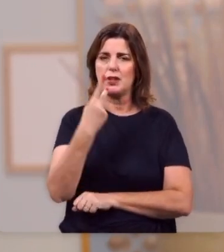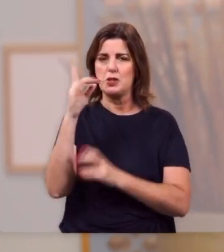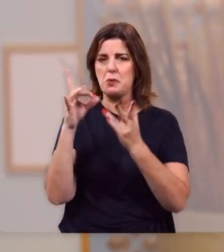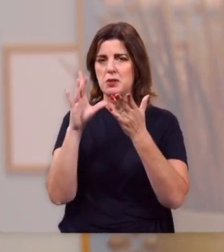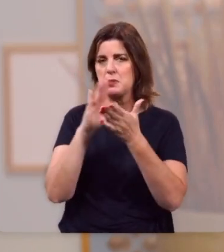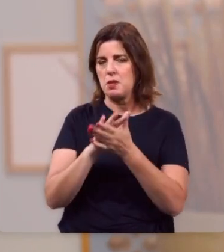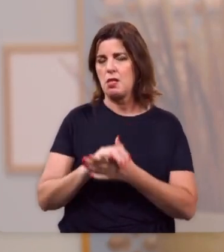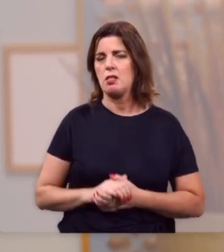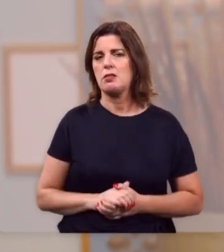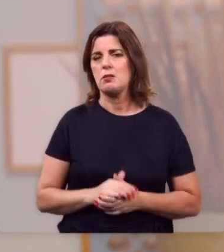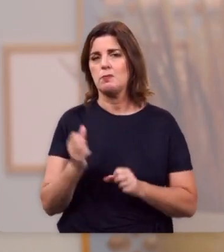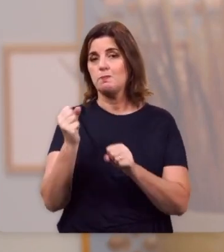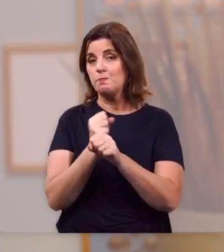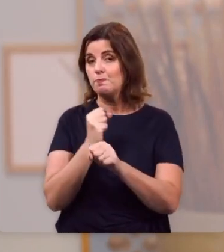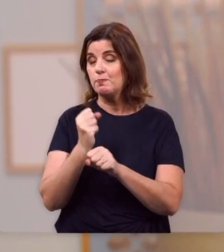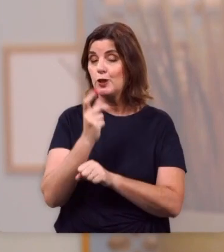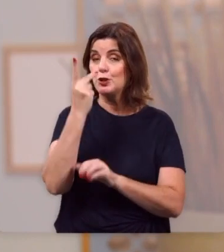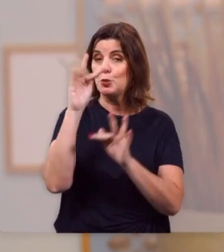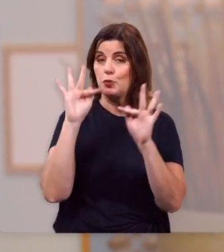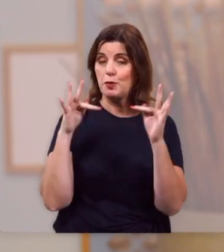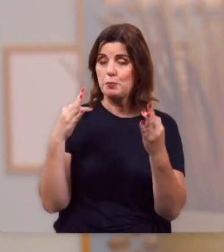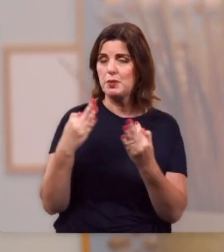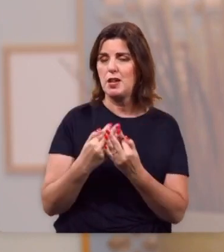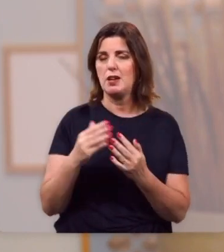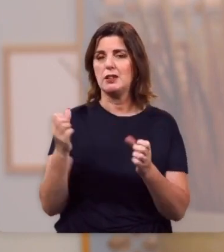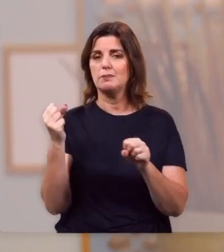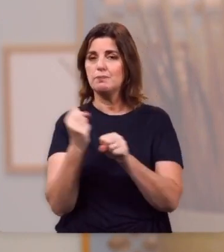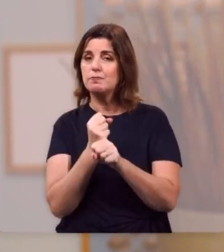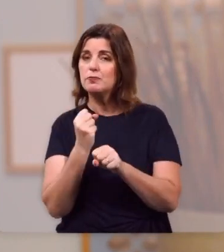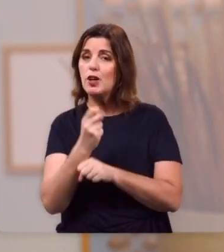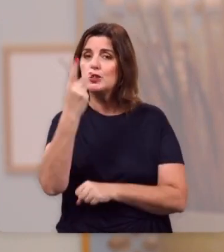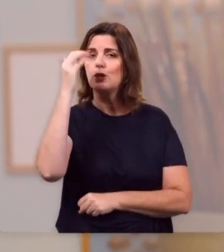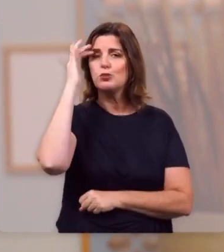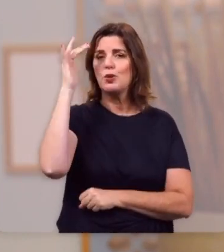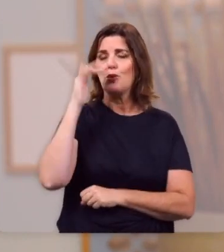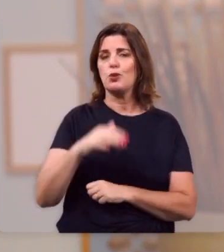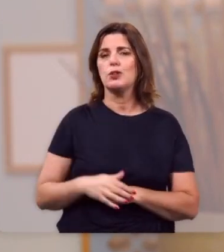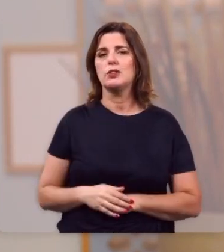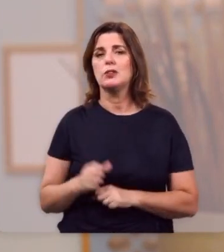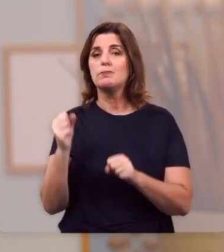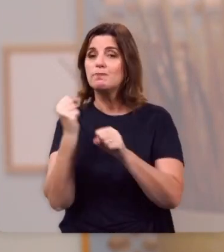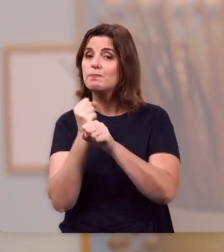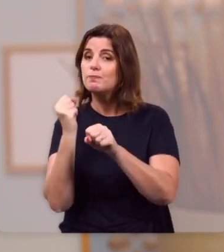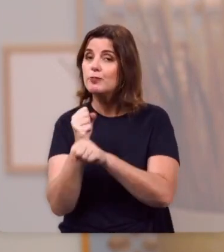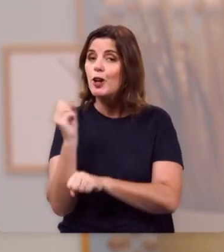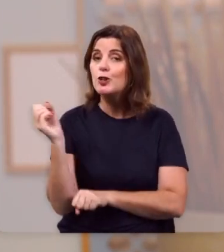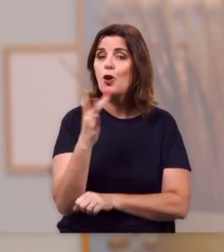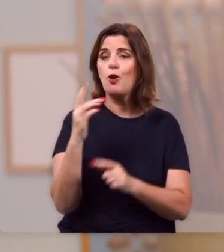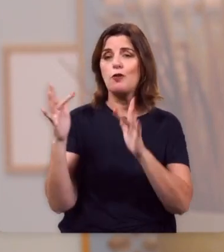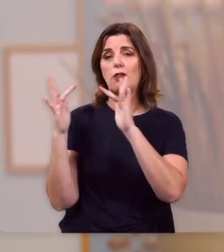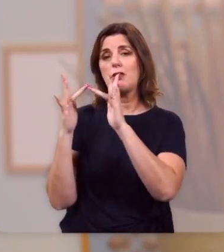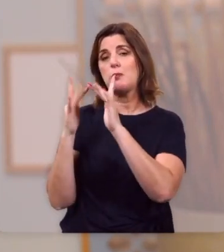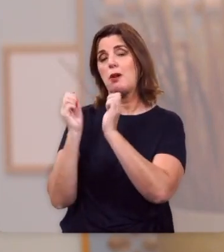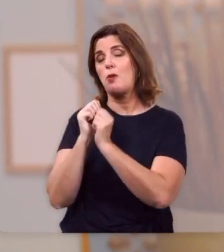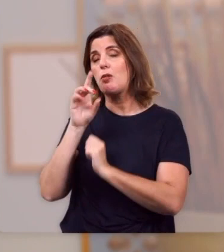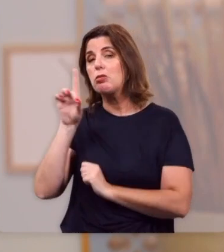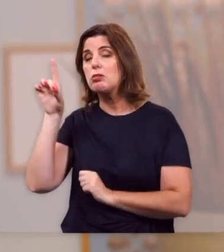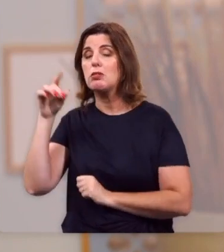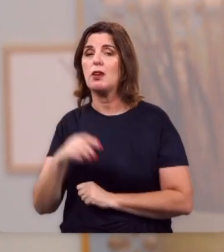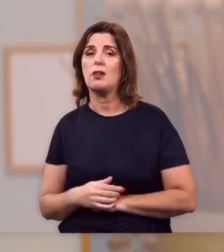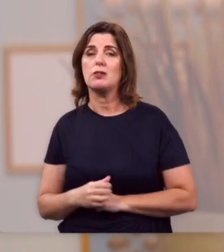casamento, restaurar sua família, restaurar os seus sonhos, restaurar sua intimidade com